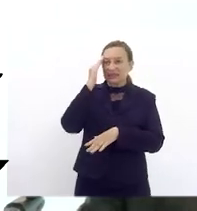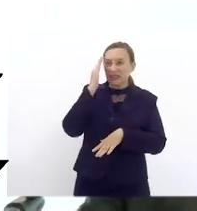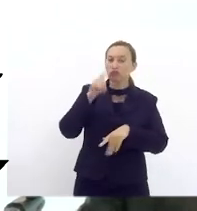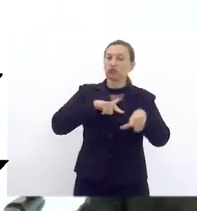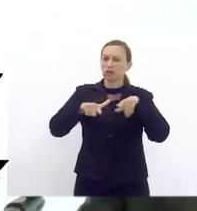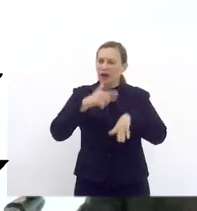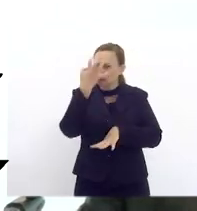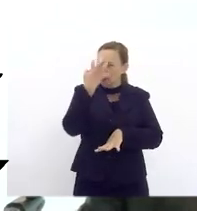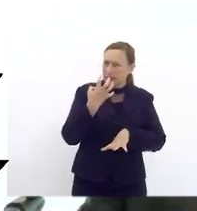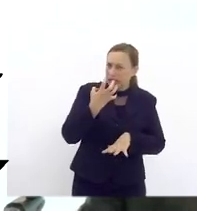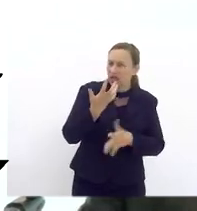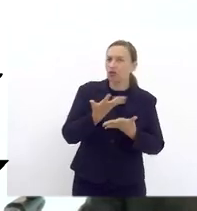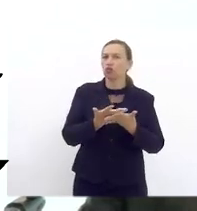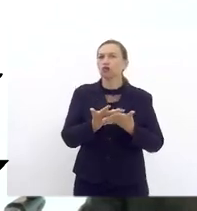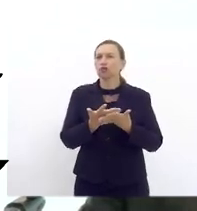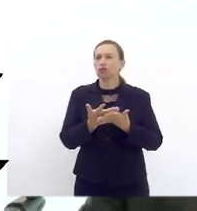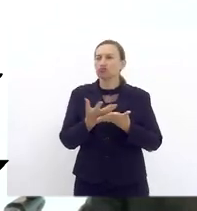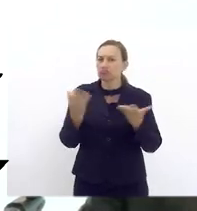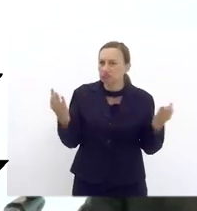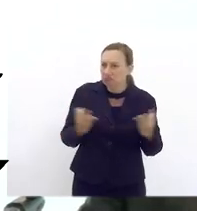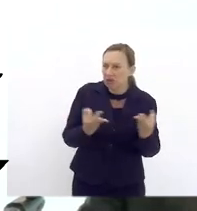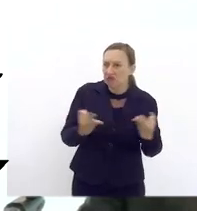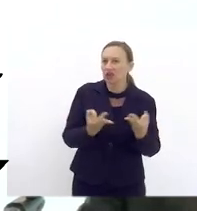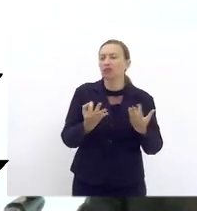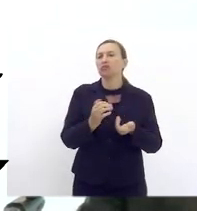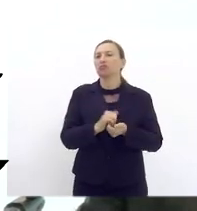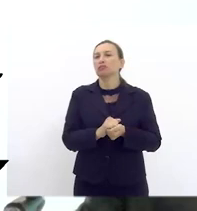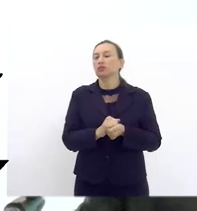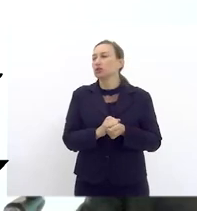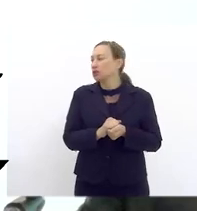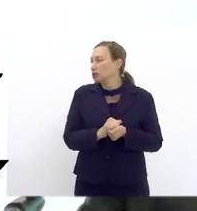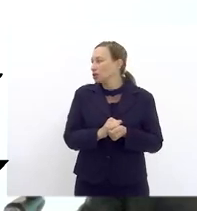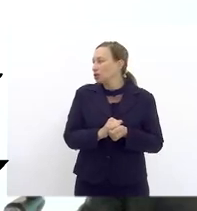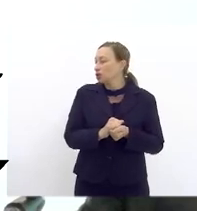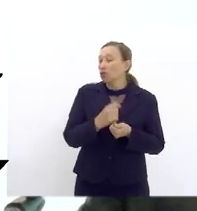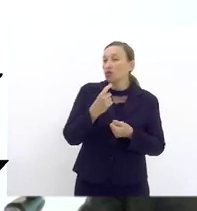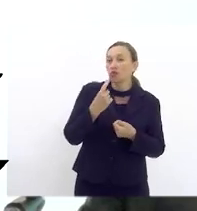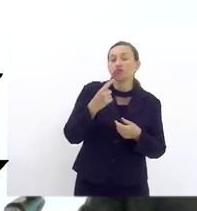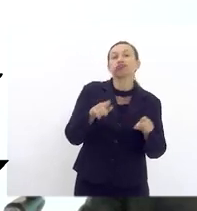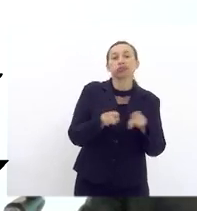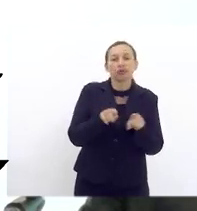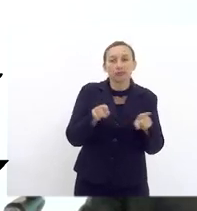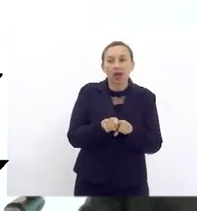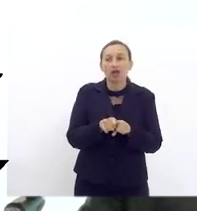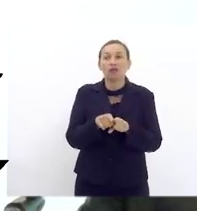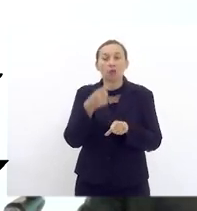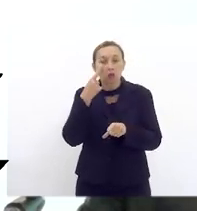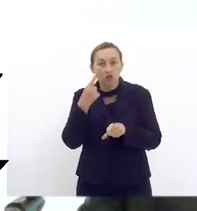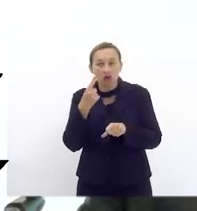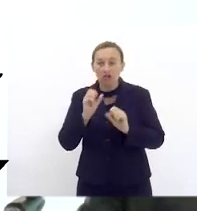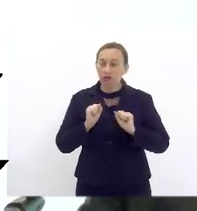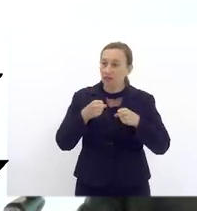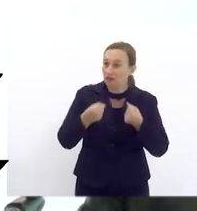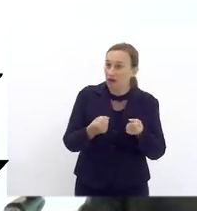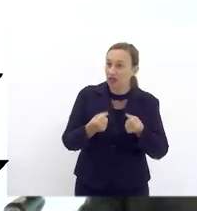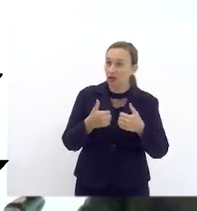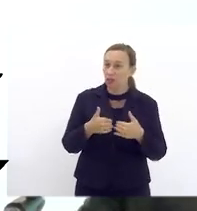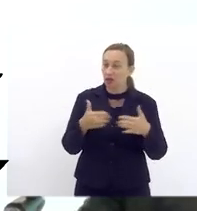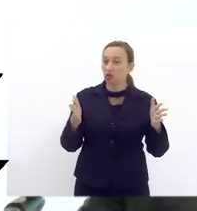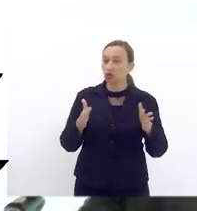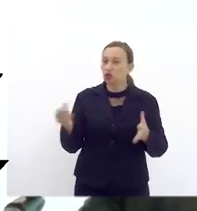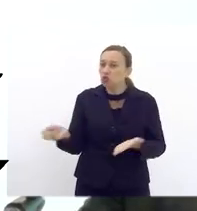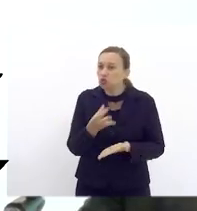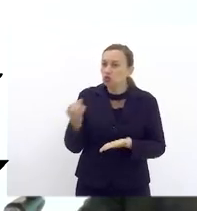trabalho sério que um trabalho bem feito vamos estar também defendendo a abertura de novos